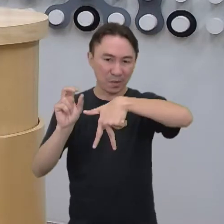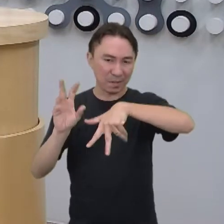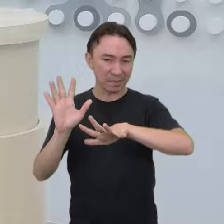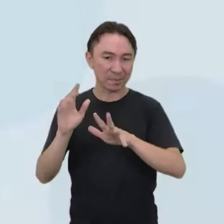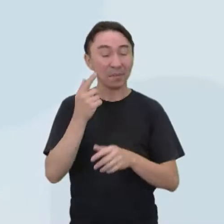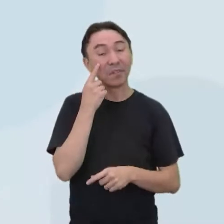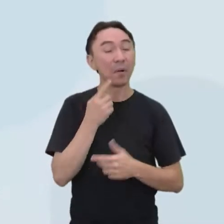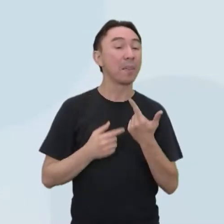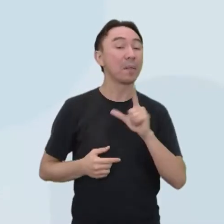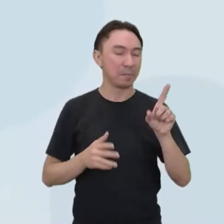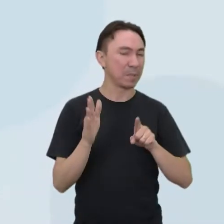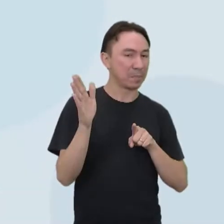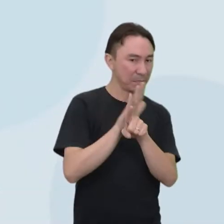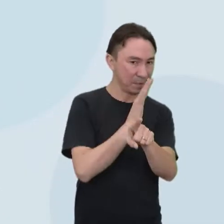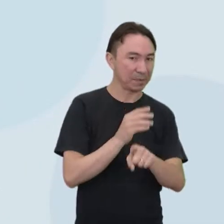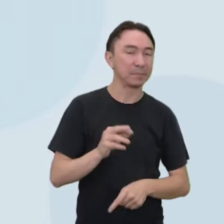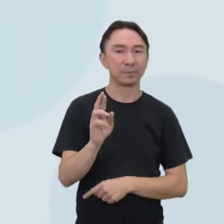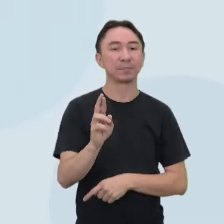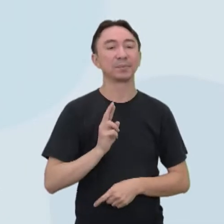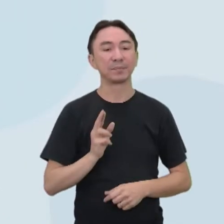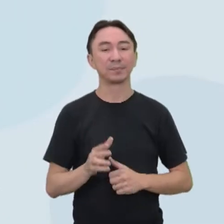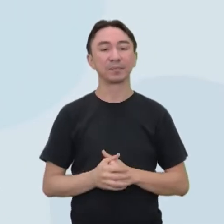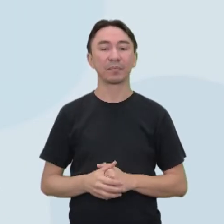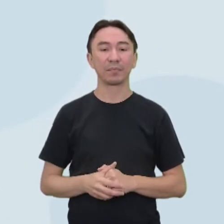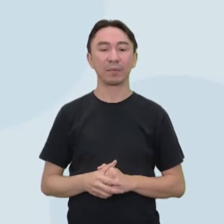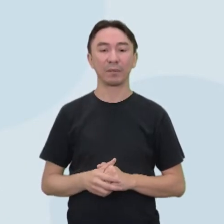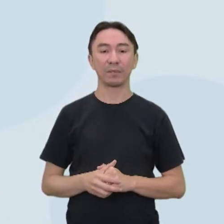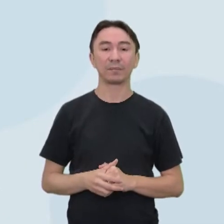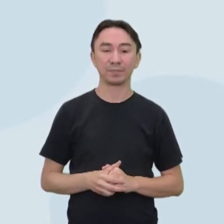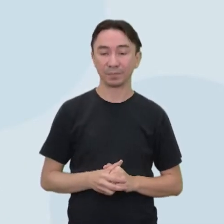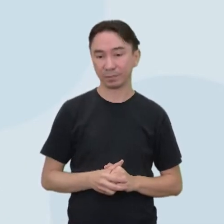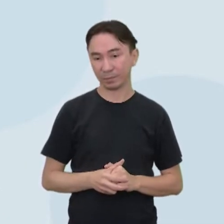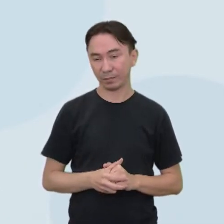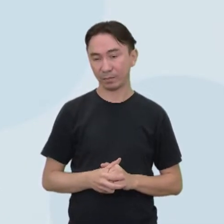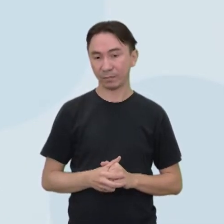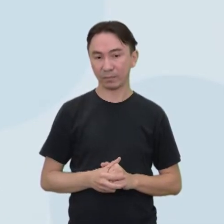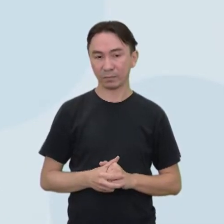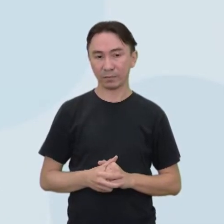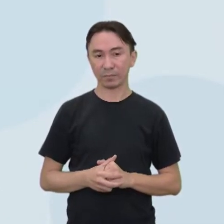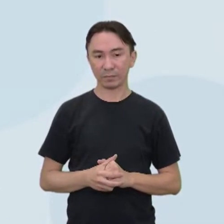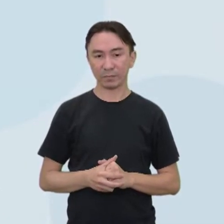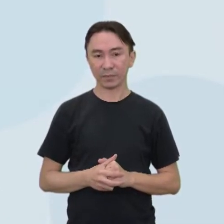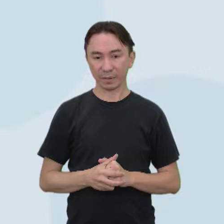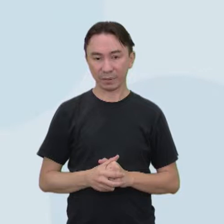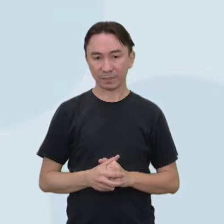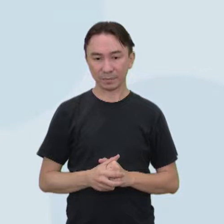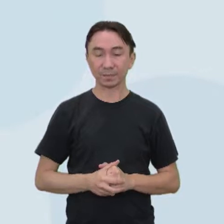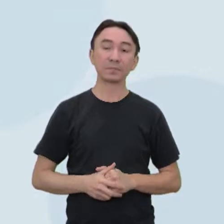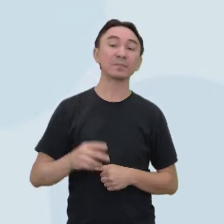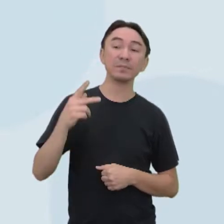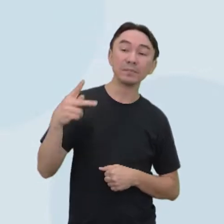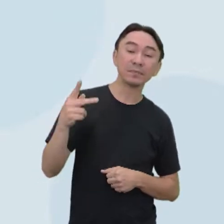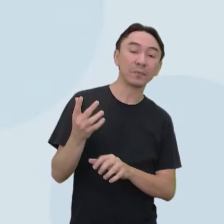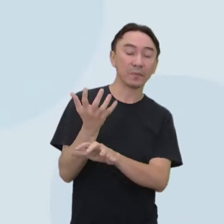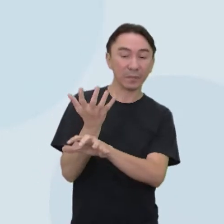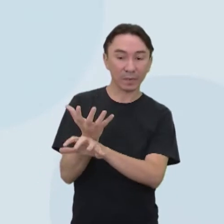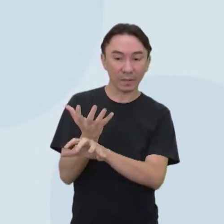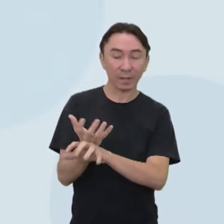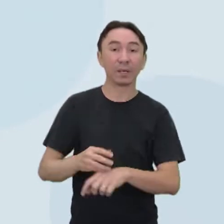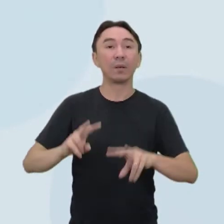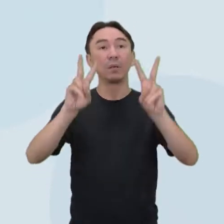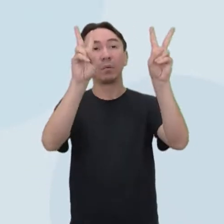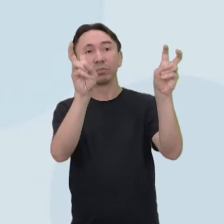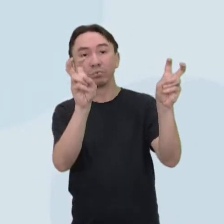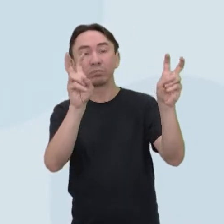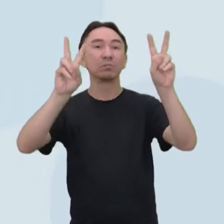aqui para mim. Olha só. Deixa eu ver. Quais assuntos foram discutidos ao longo do seu componente que podem servir de